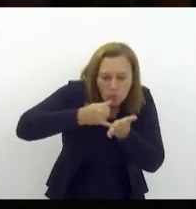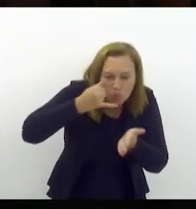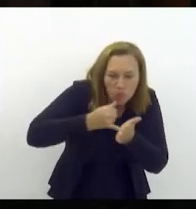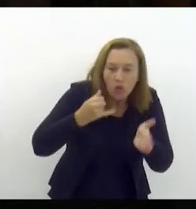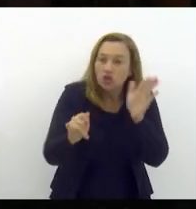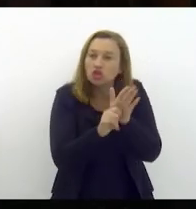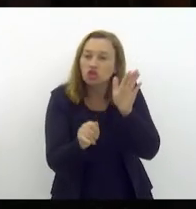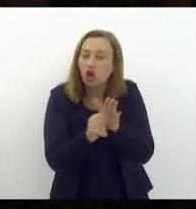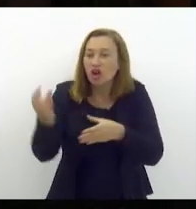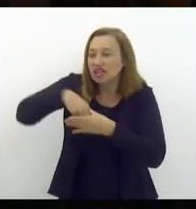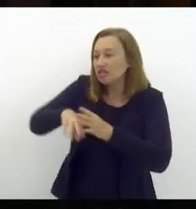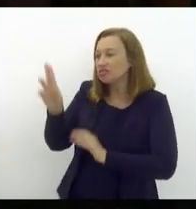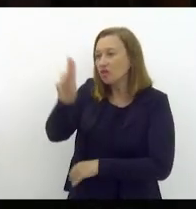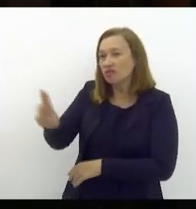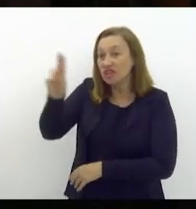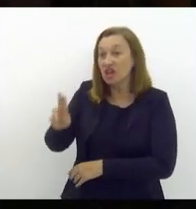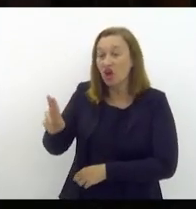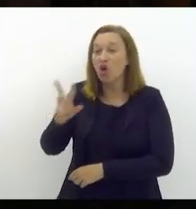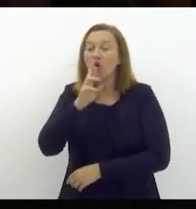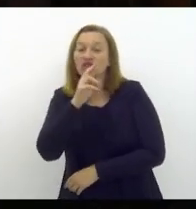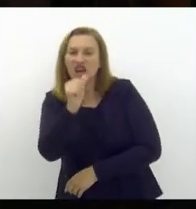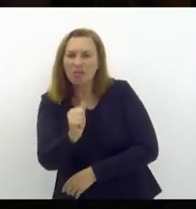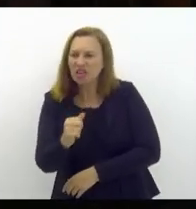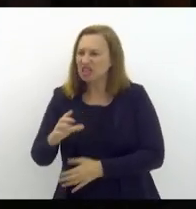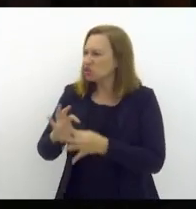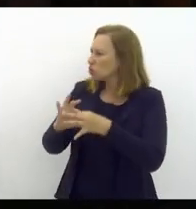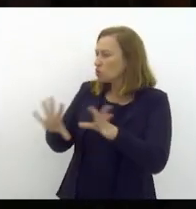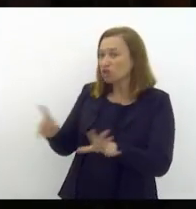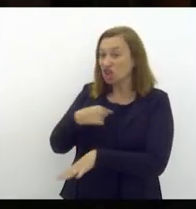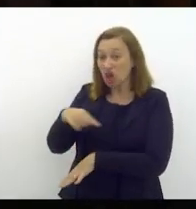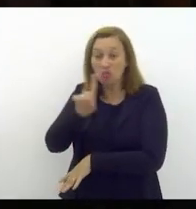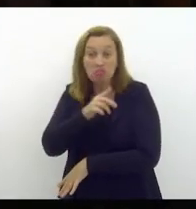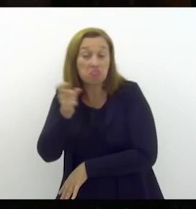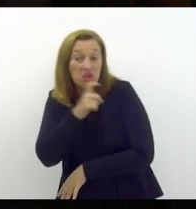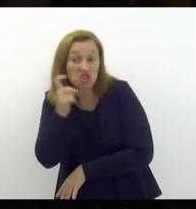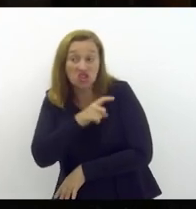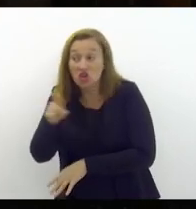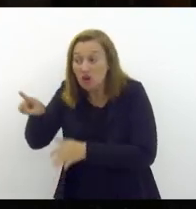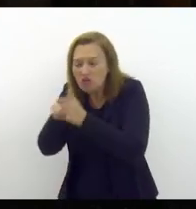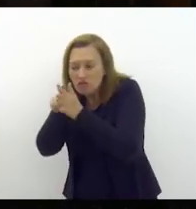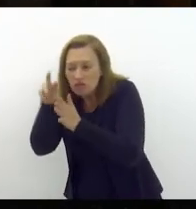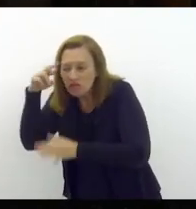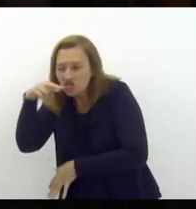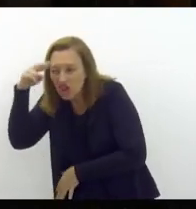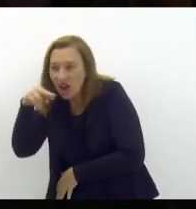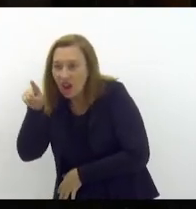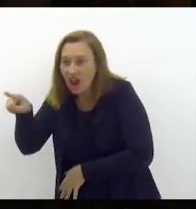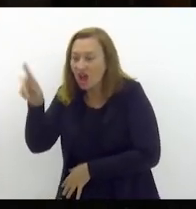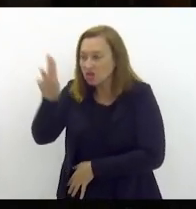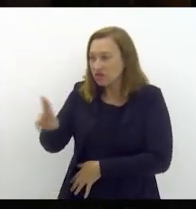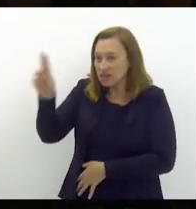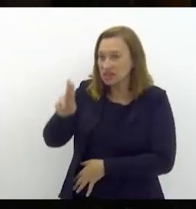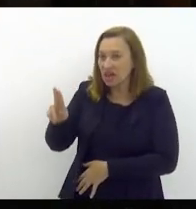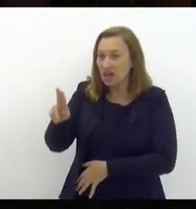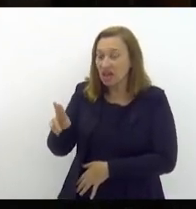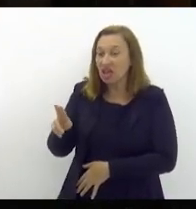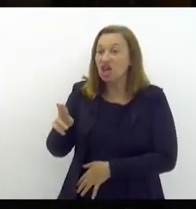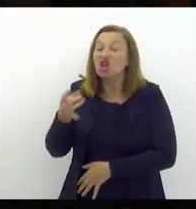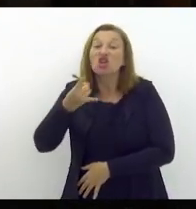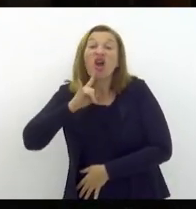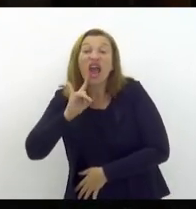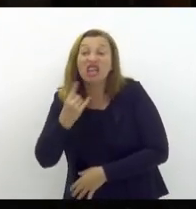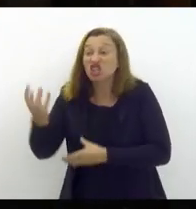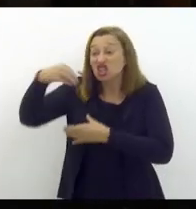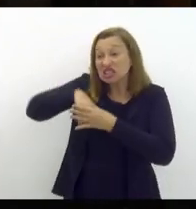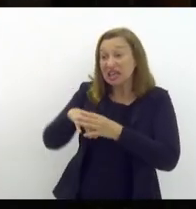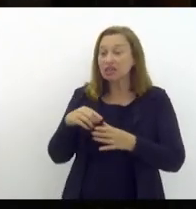das faculdades, que nem o Rodrigo Amorim está aqui, que não deixa eu mentir, que foi fiscalizar o UERJ lá, parecia ter um bar cheio de garrafa de cachaça dentro